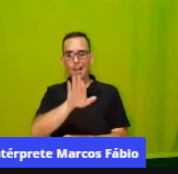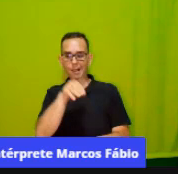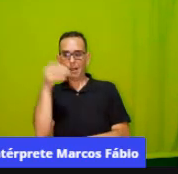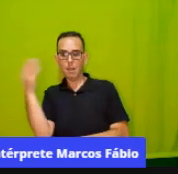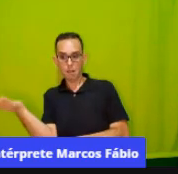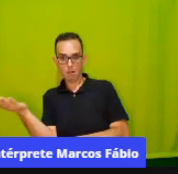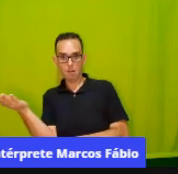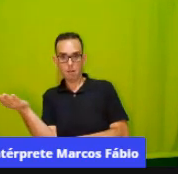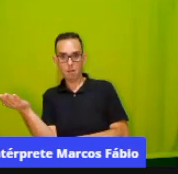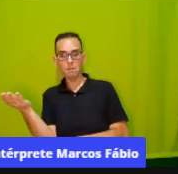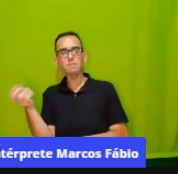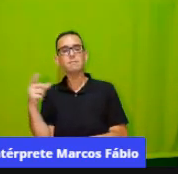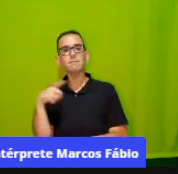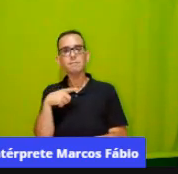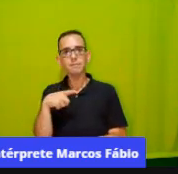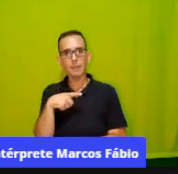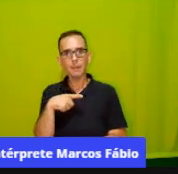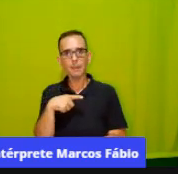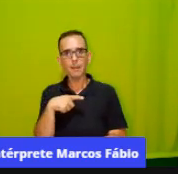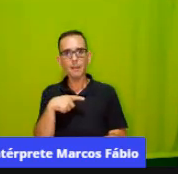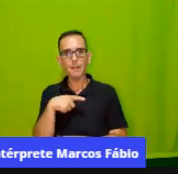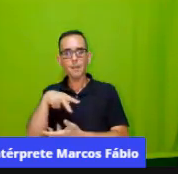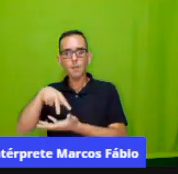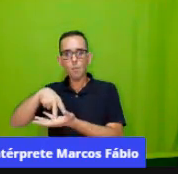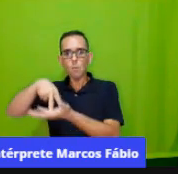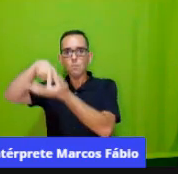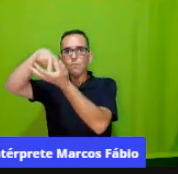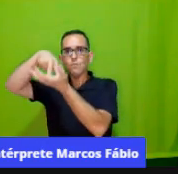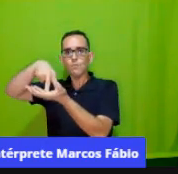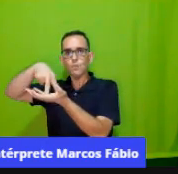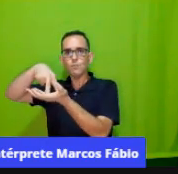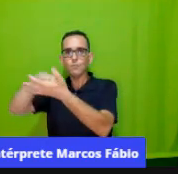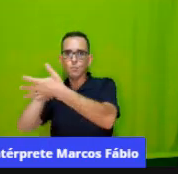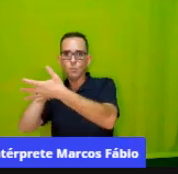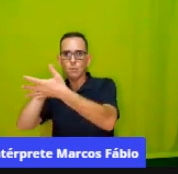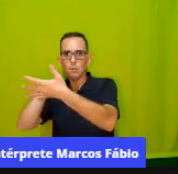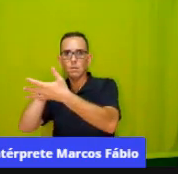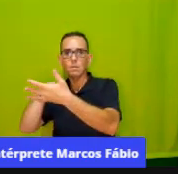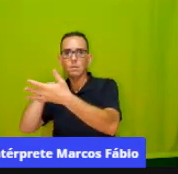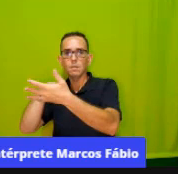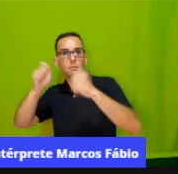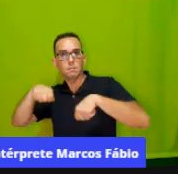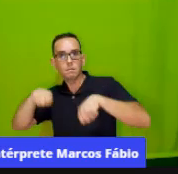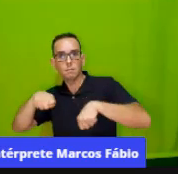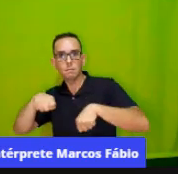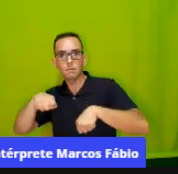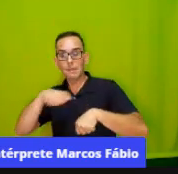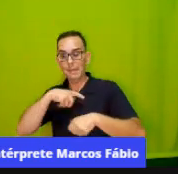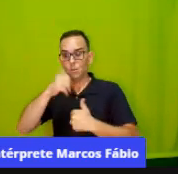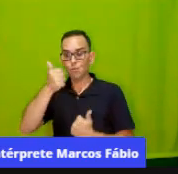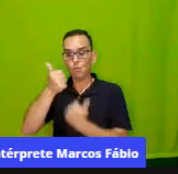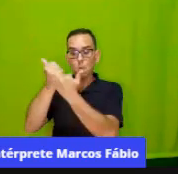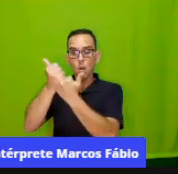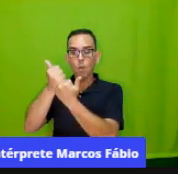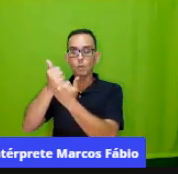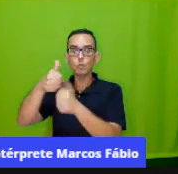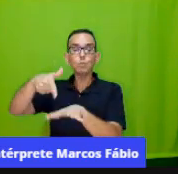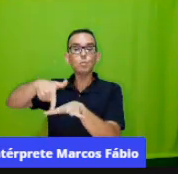direita, ali ele tem um apoio plantar. Então, o apoio plantar deu um suporte para o pé,